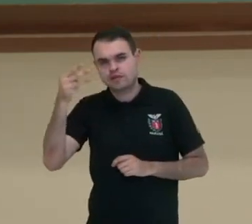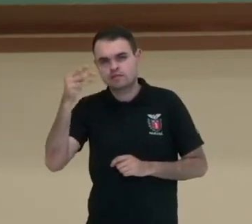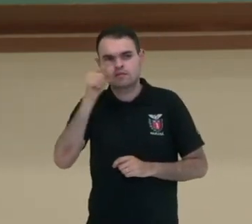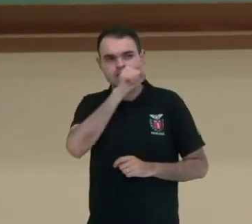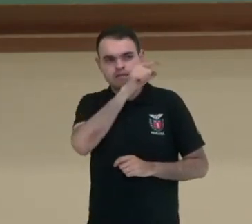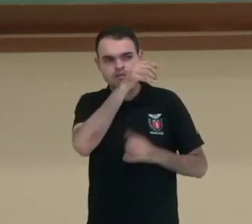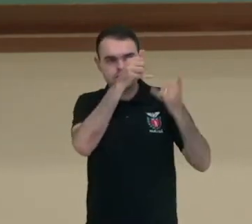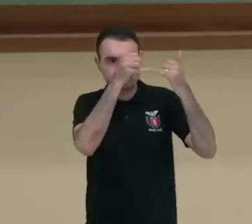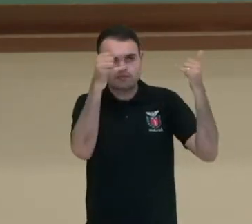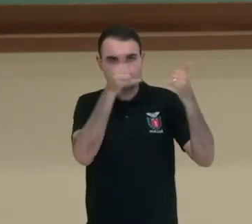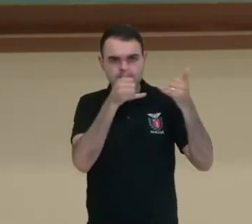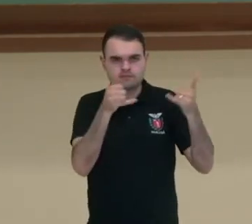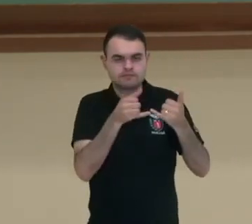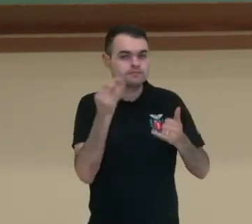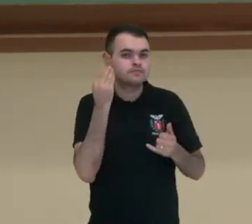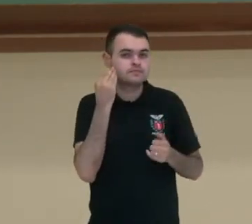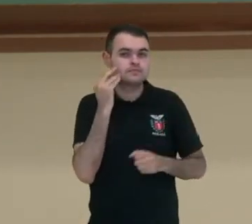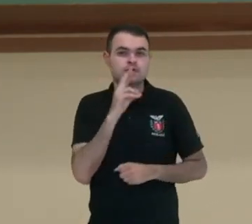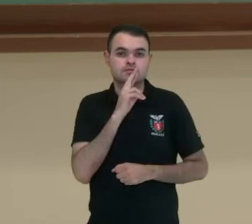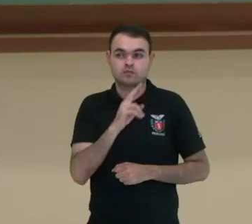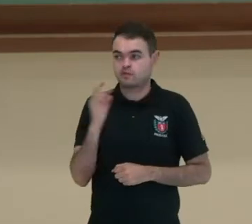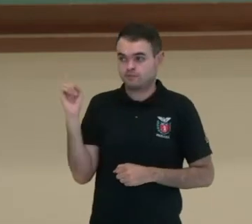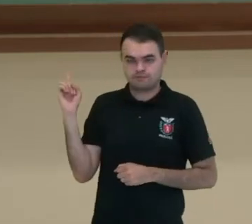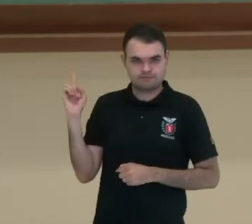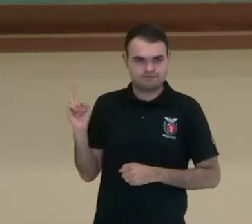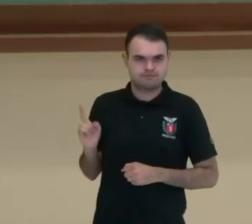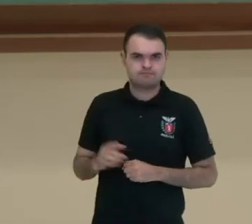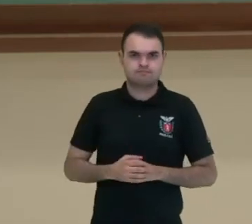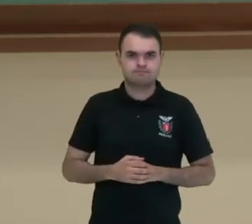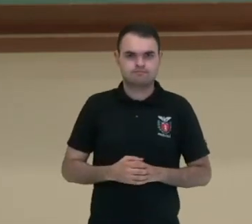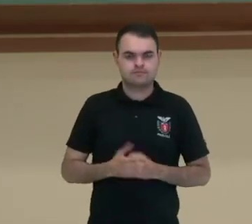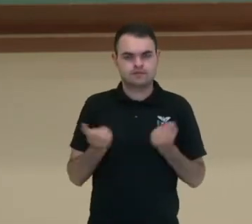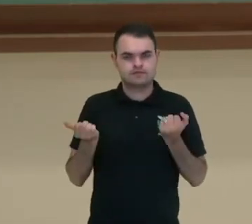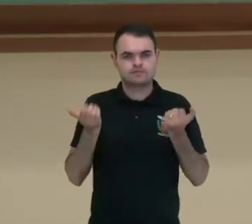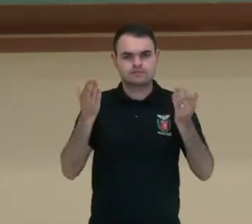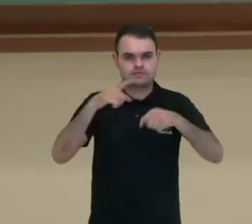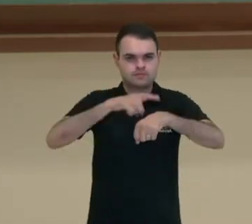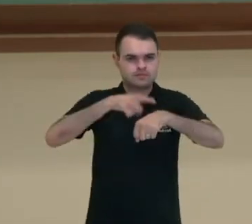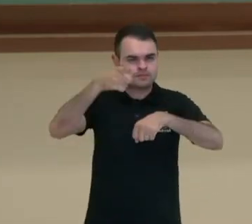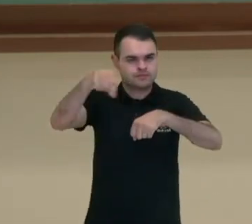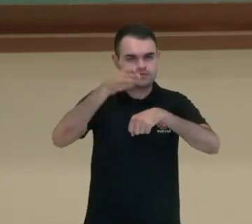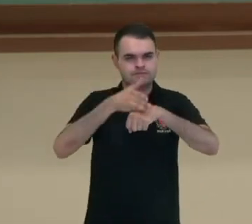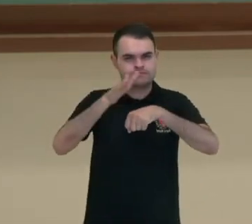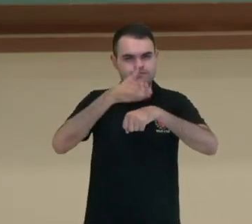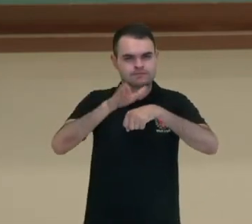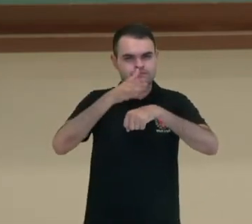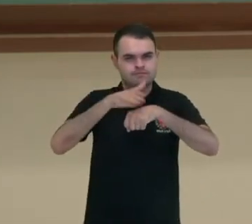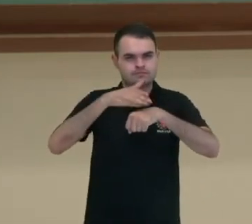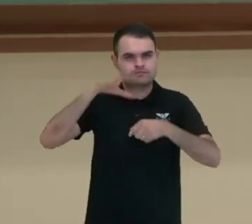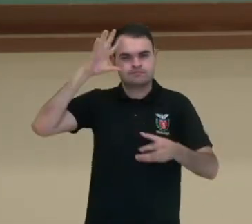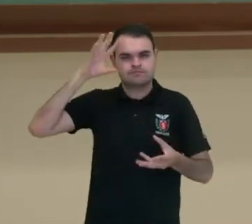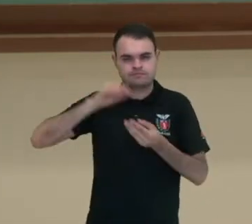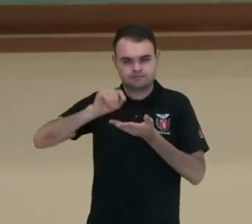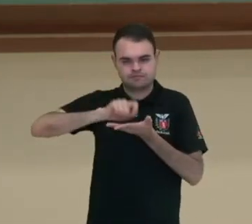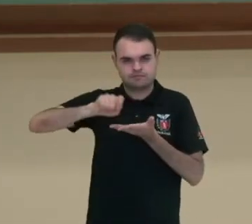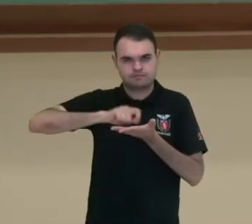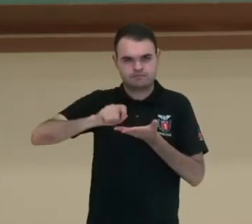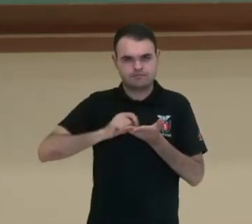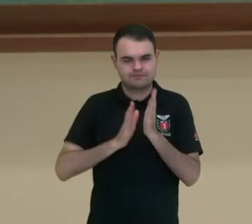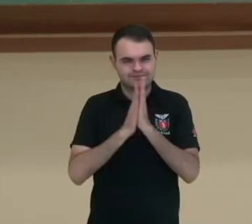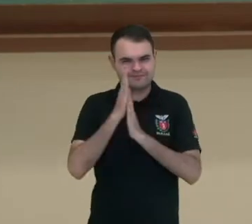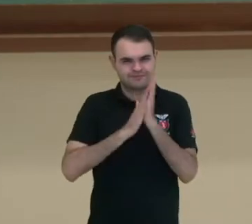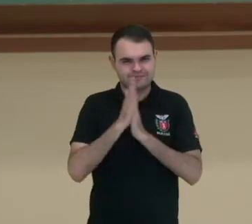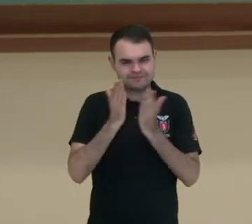linhas, dando conta de tentar responder a esse enunciado. Então, mais um momento para vocês treinarem aí a proficiência na língua escrita. Mãos à